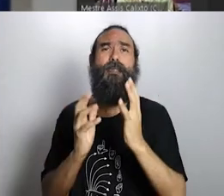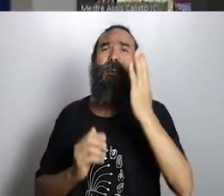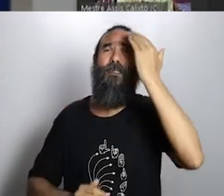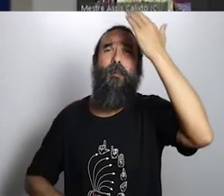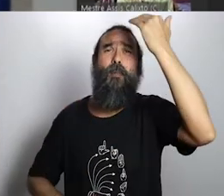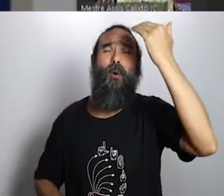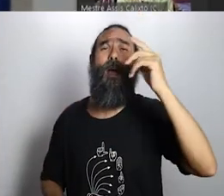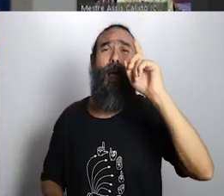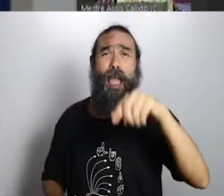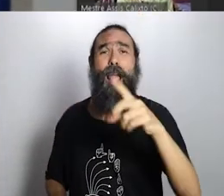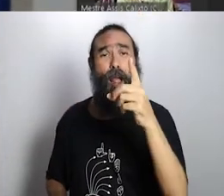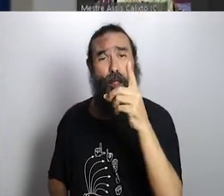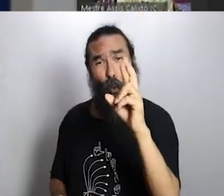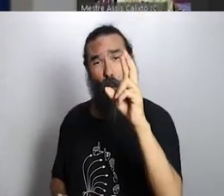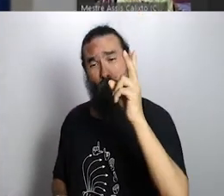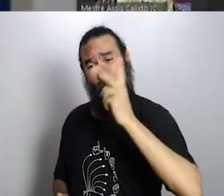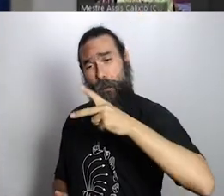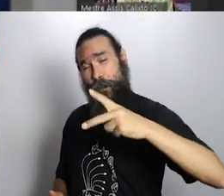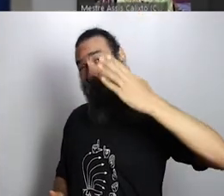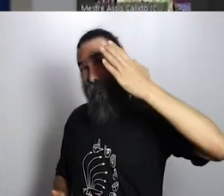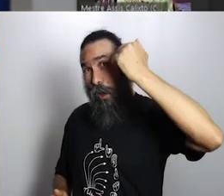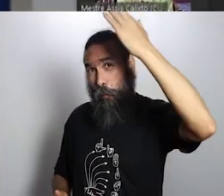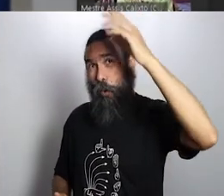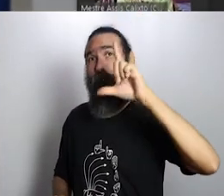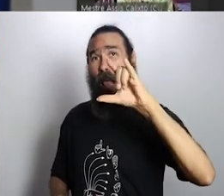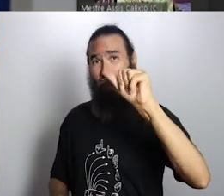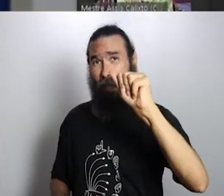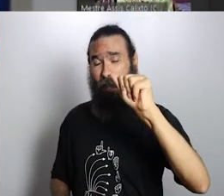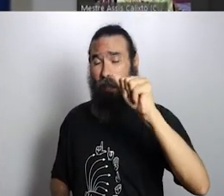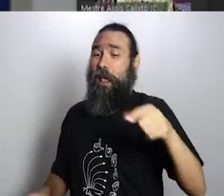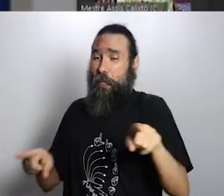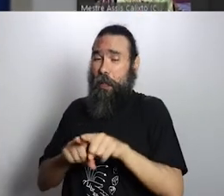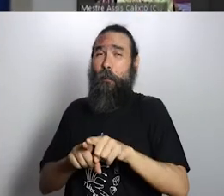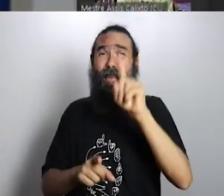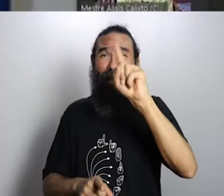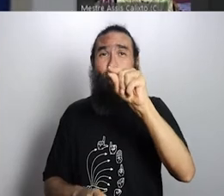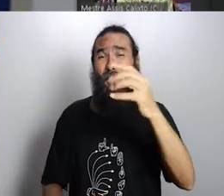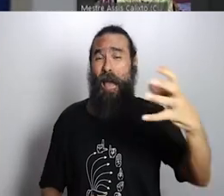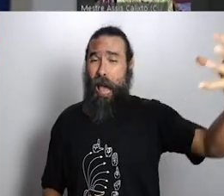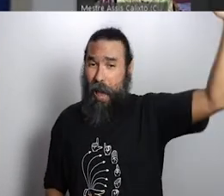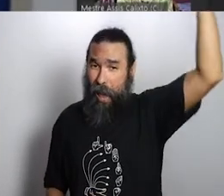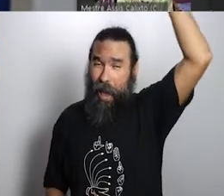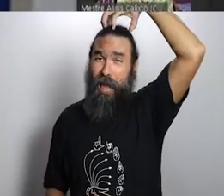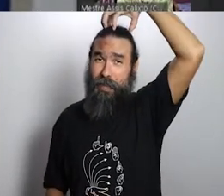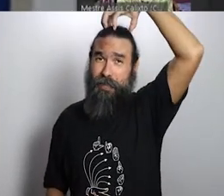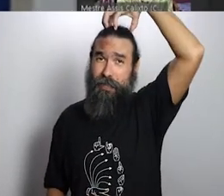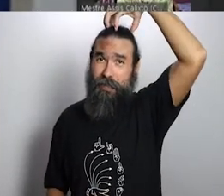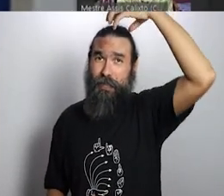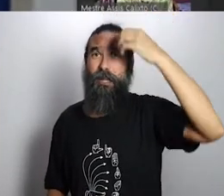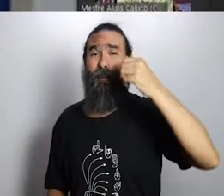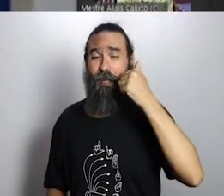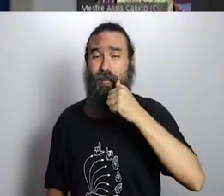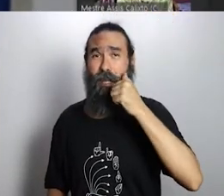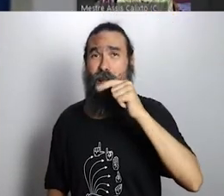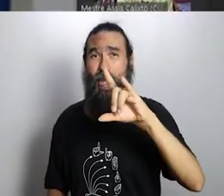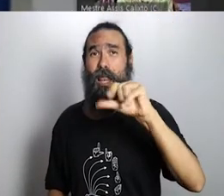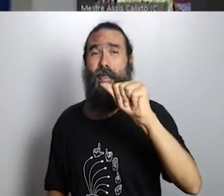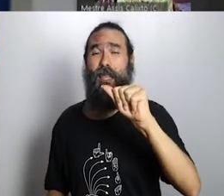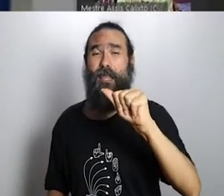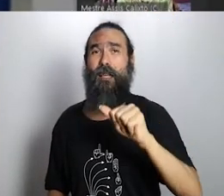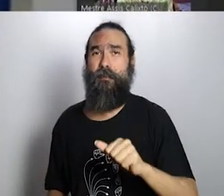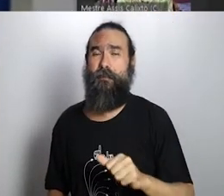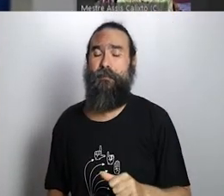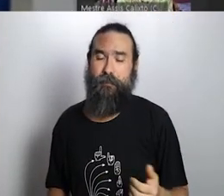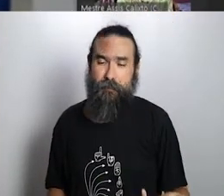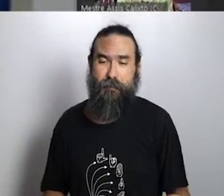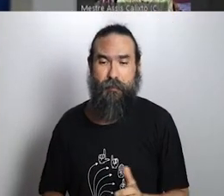doutora Lia, doutora mestra Lia, além de rainha. e por isso ela já é reconhecida há muito tempo. Mas,